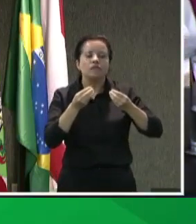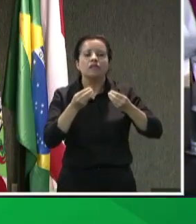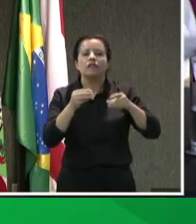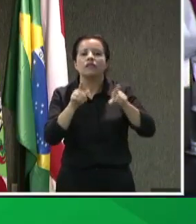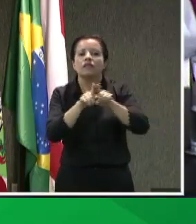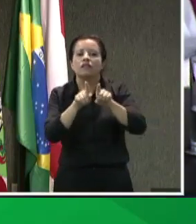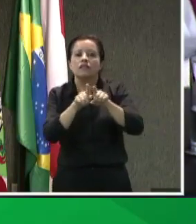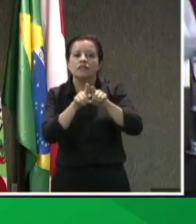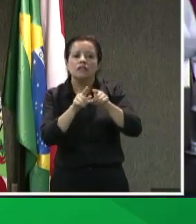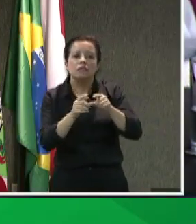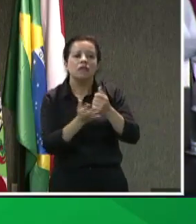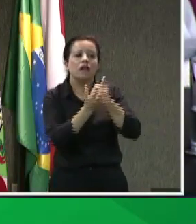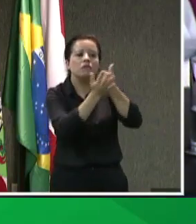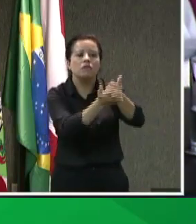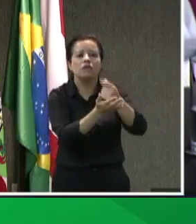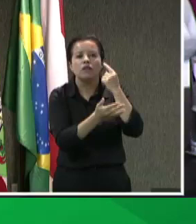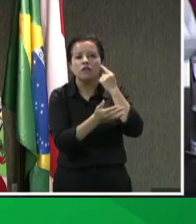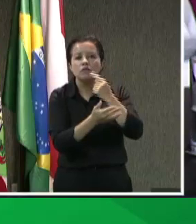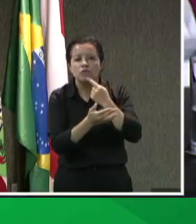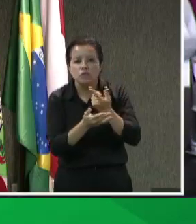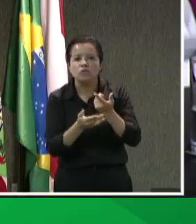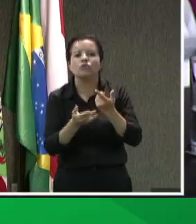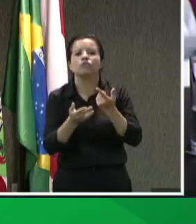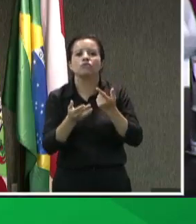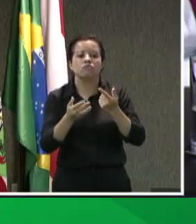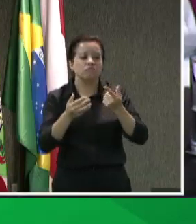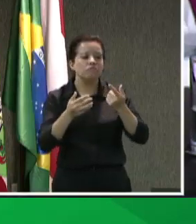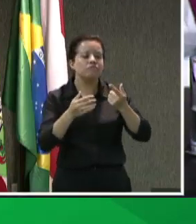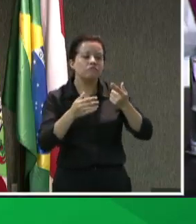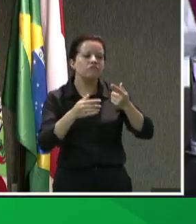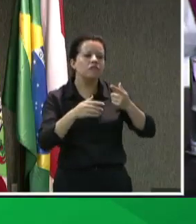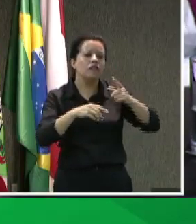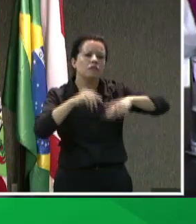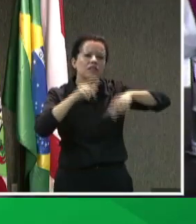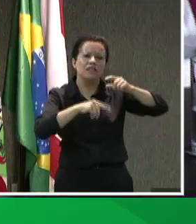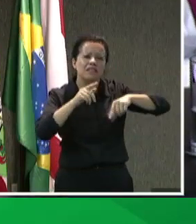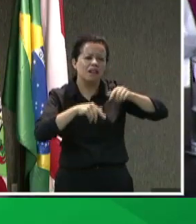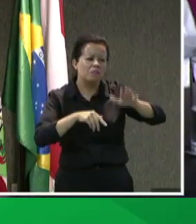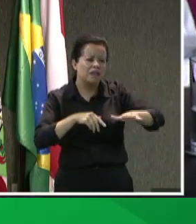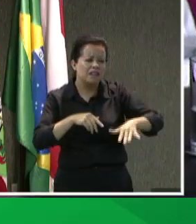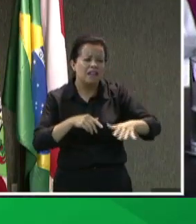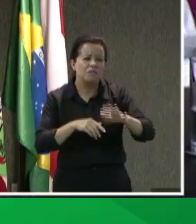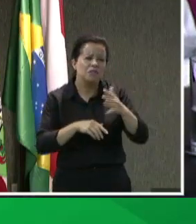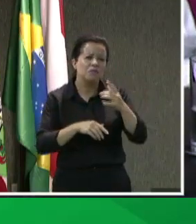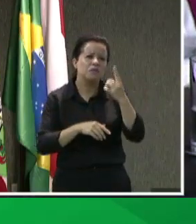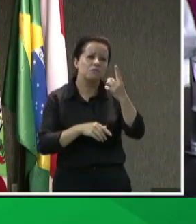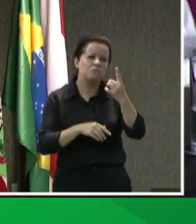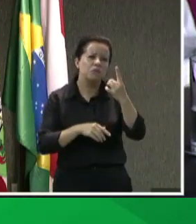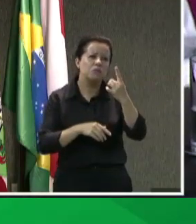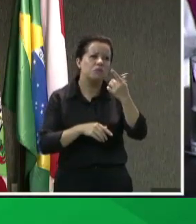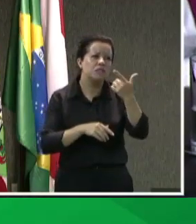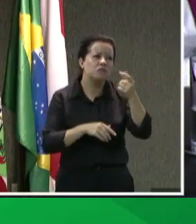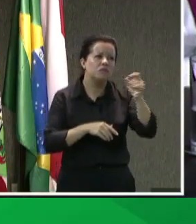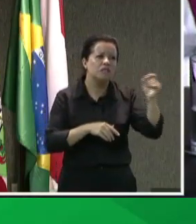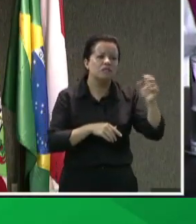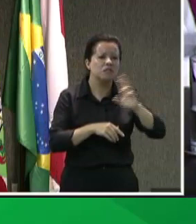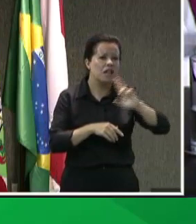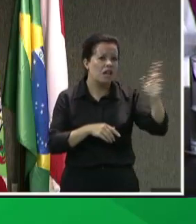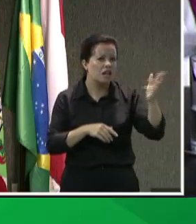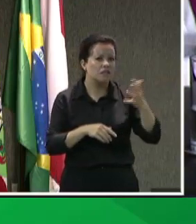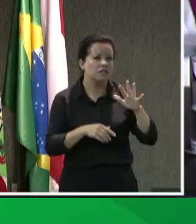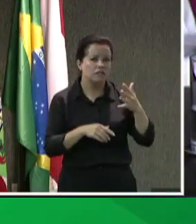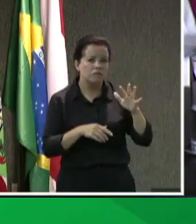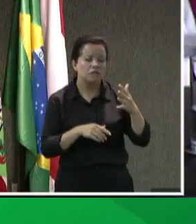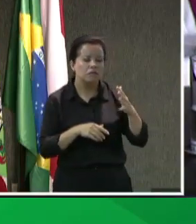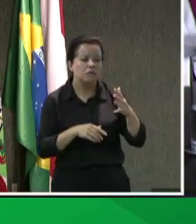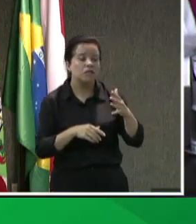odontológico da rede pública de saúde, que a gente possa, esse equipamento é simples, barato, em torno de R$ 1.200 o equipamento, que ao